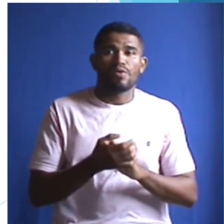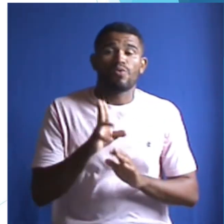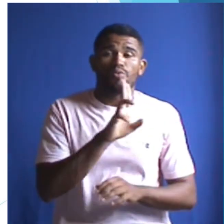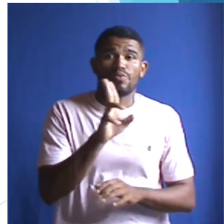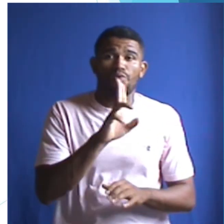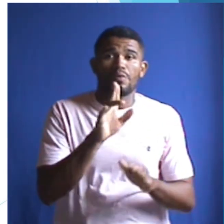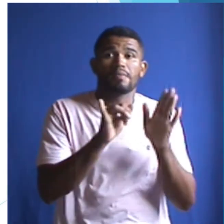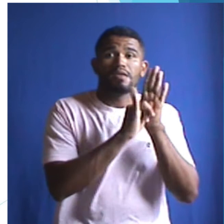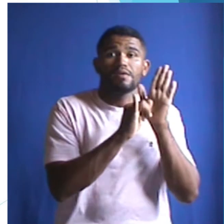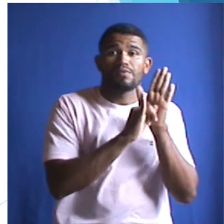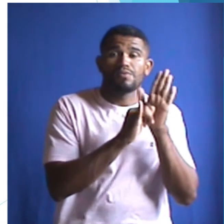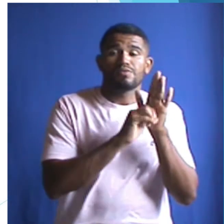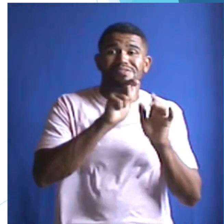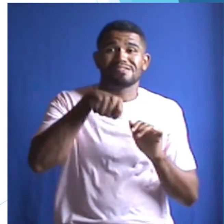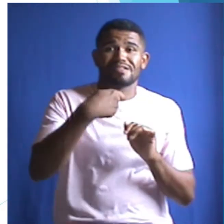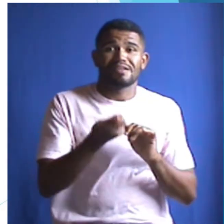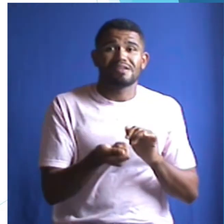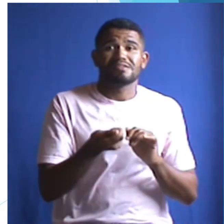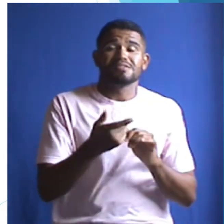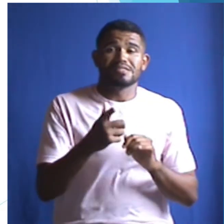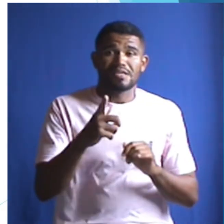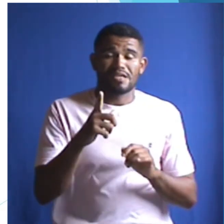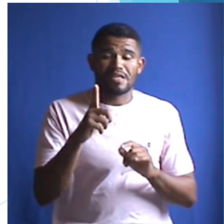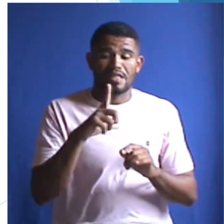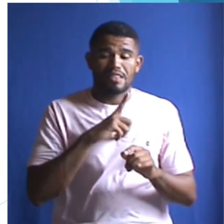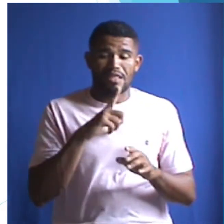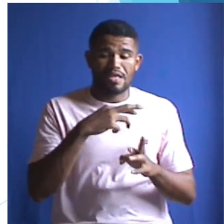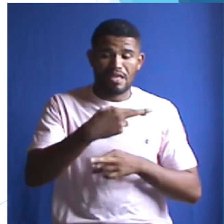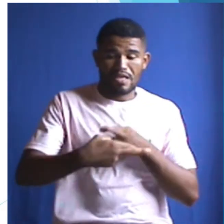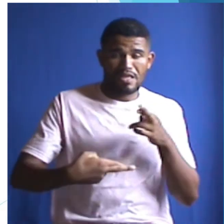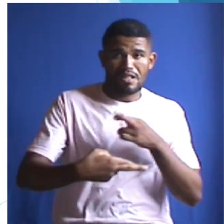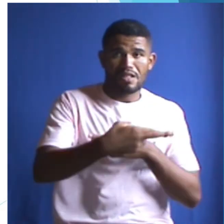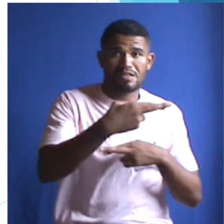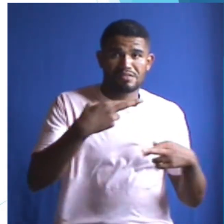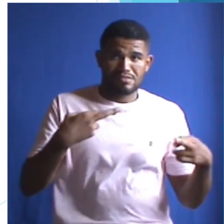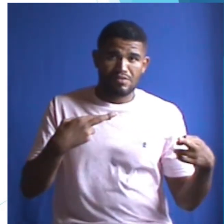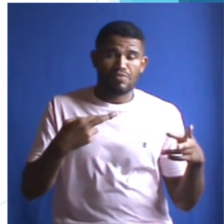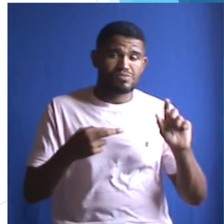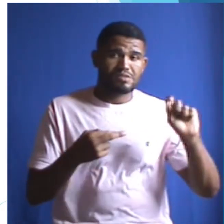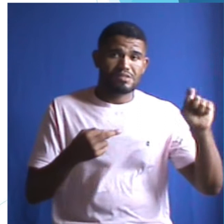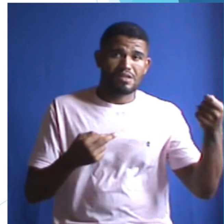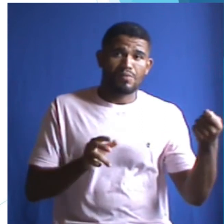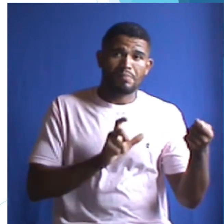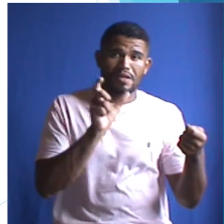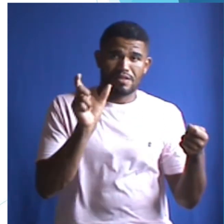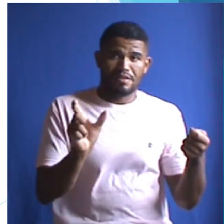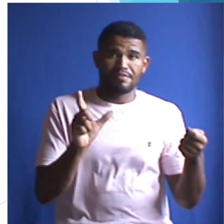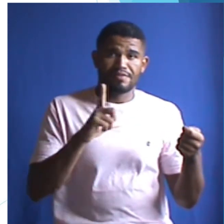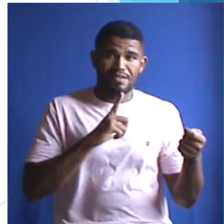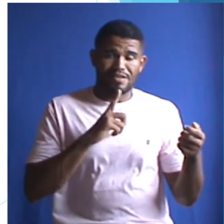damos o nome disso de iconicidade, que é quando você tem uma relação de sinal ou